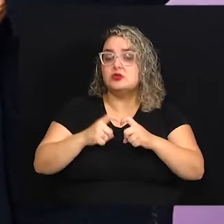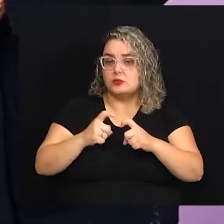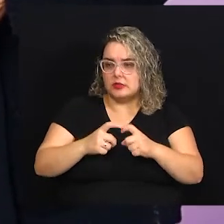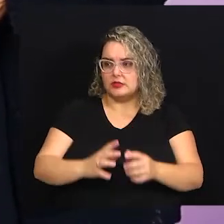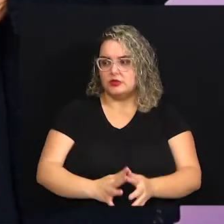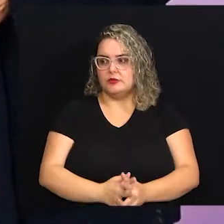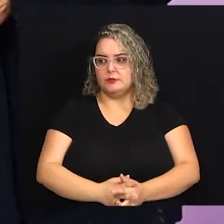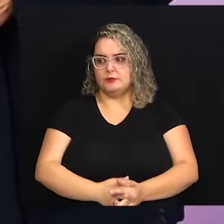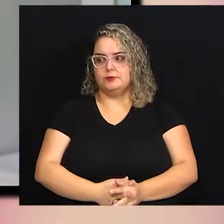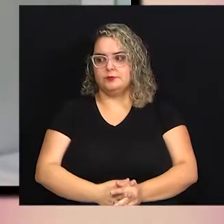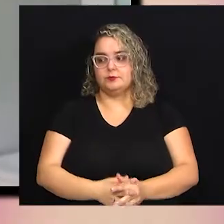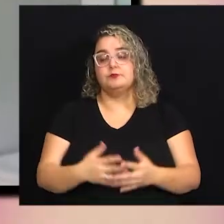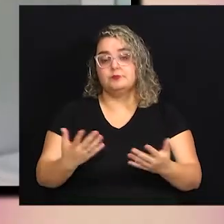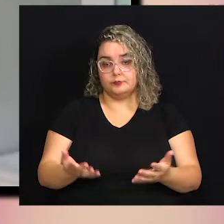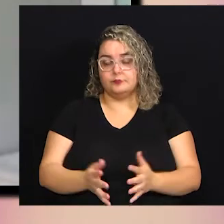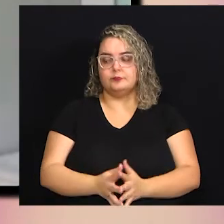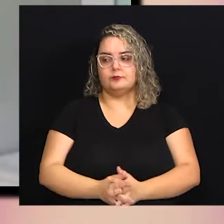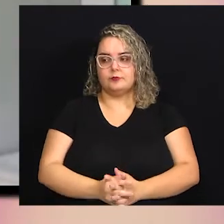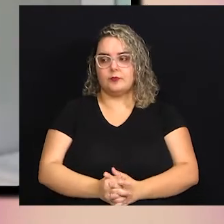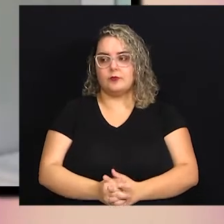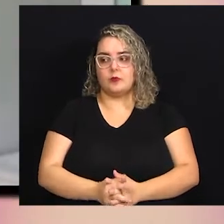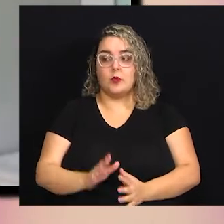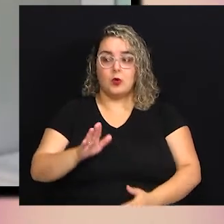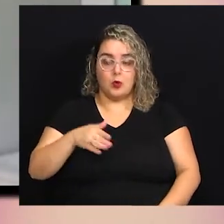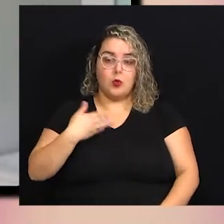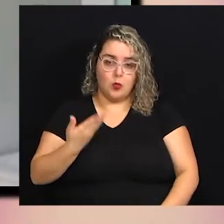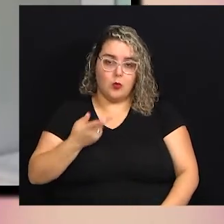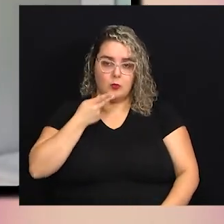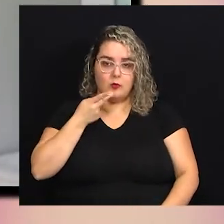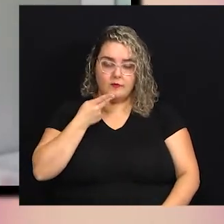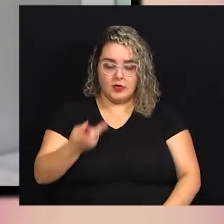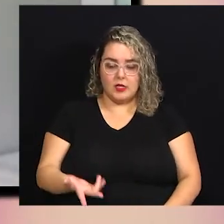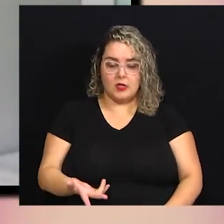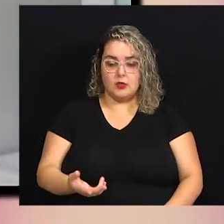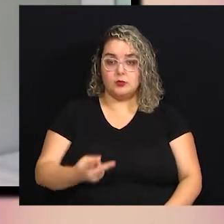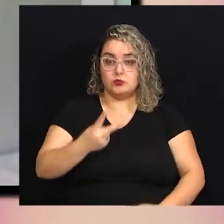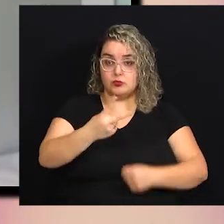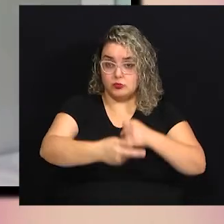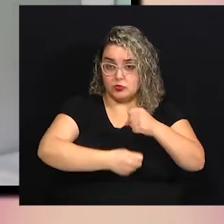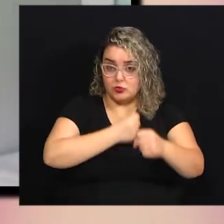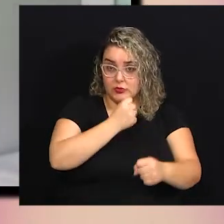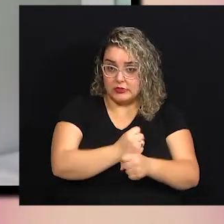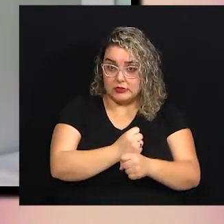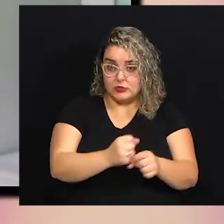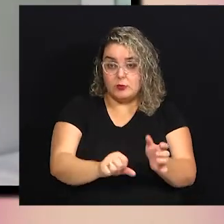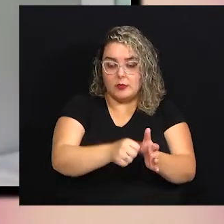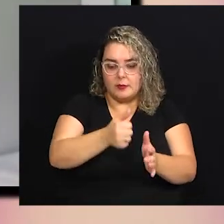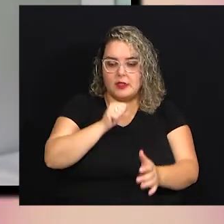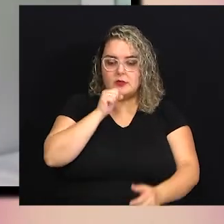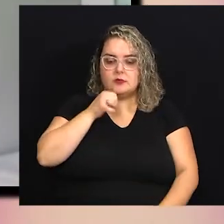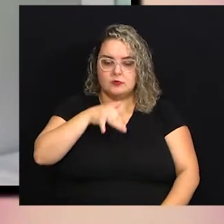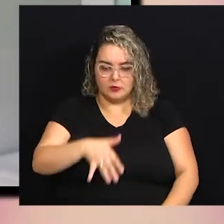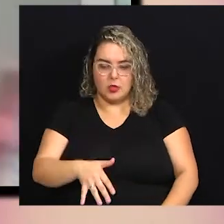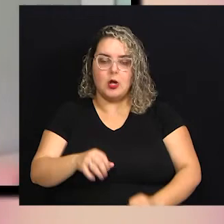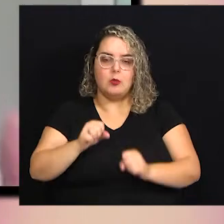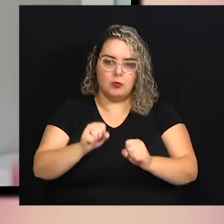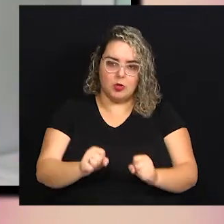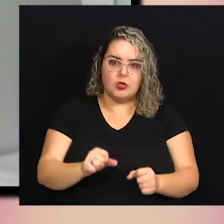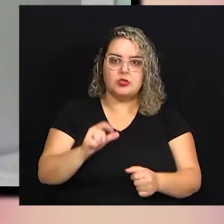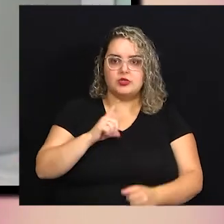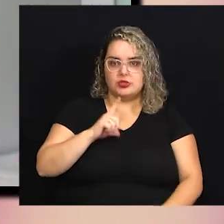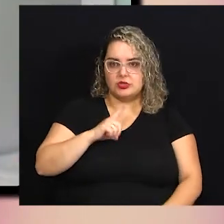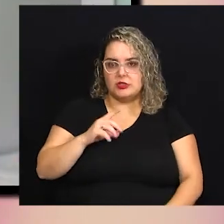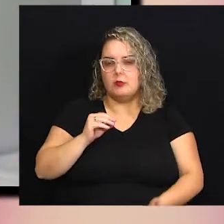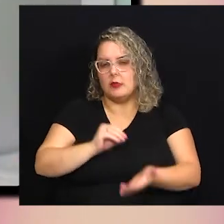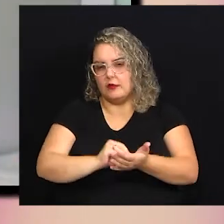ao médico. Então, eu acho que assim, como eu falei, nos primeiros 2 anos da primeira menstruação, a gente pode ter uma